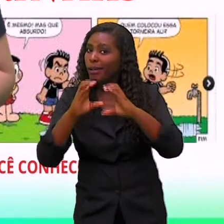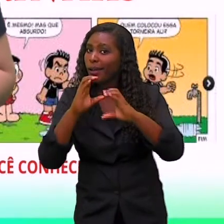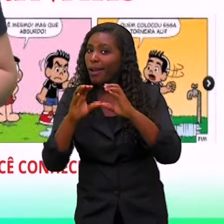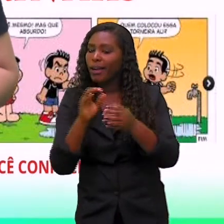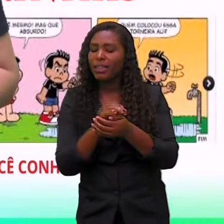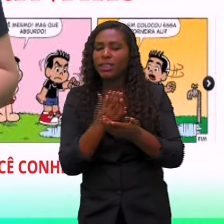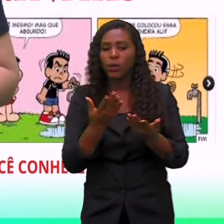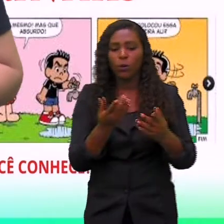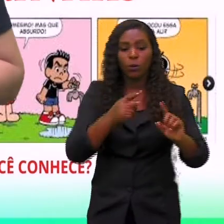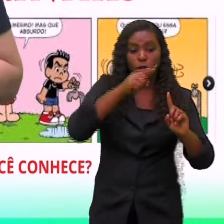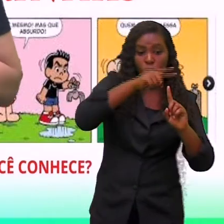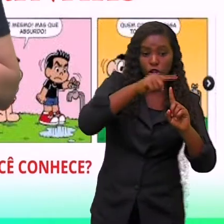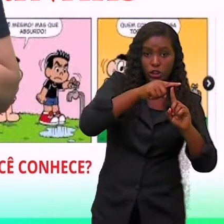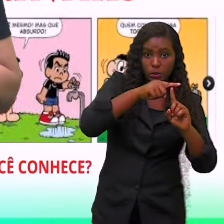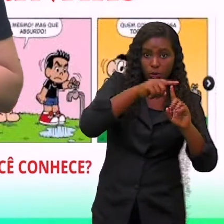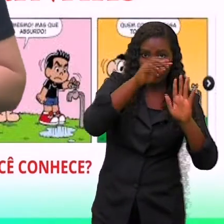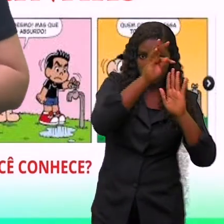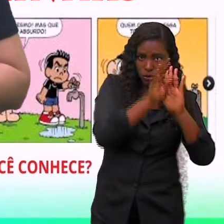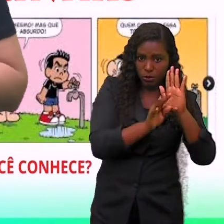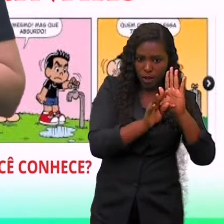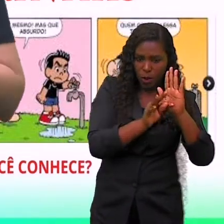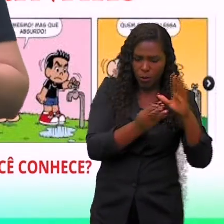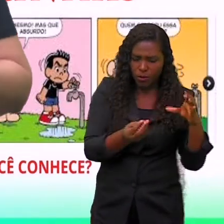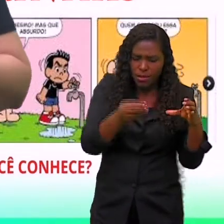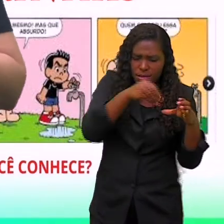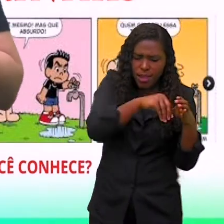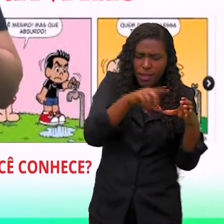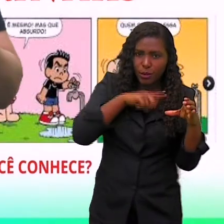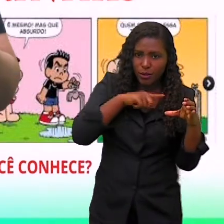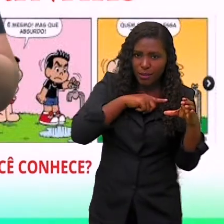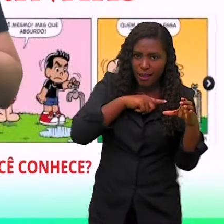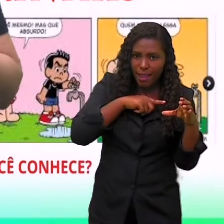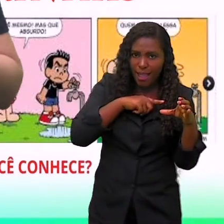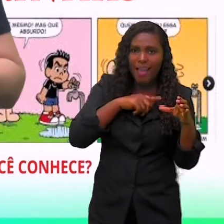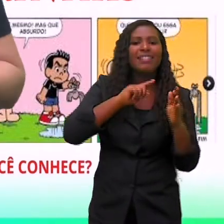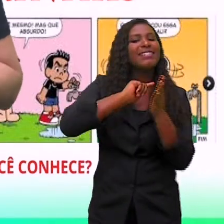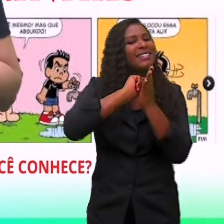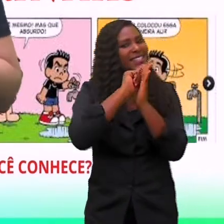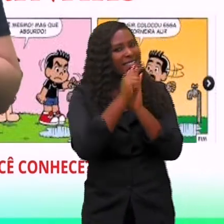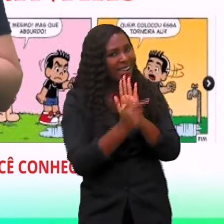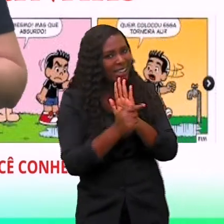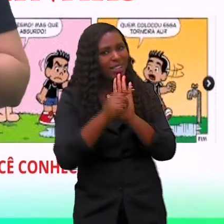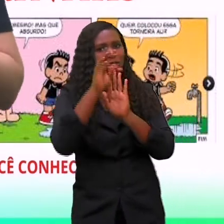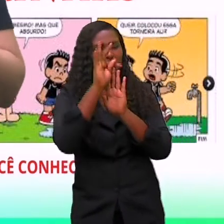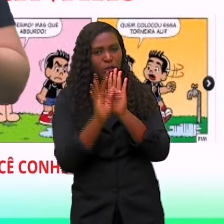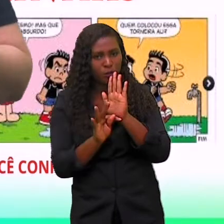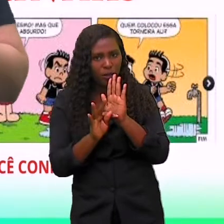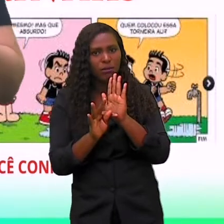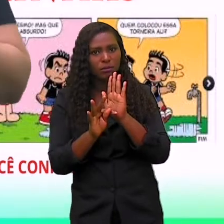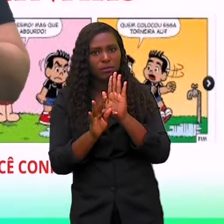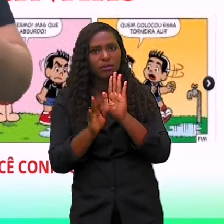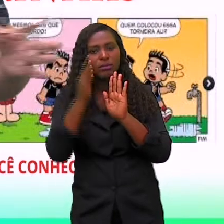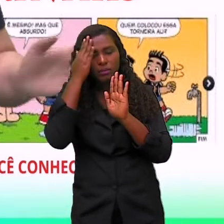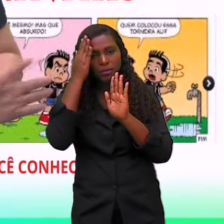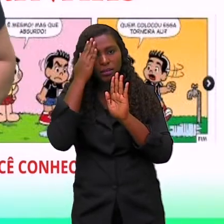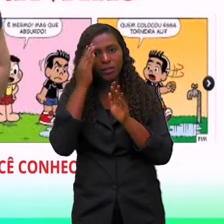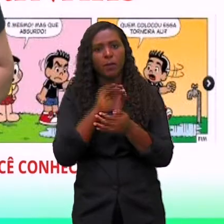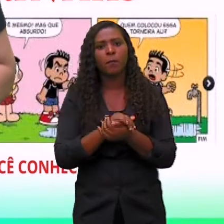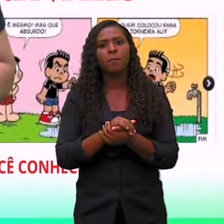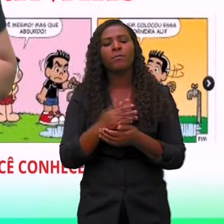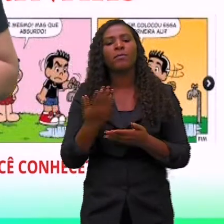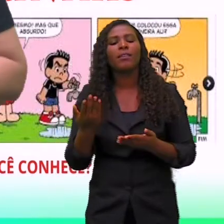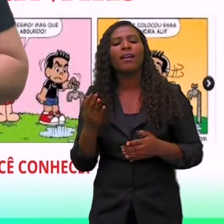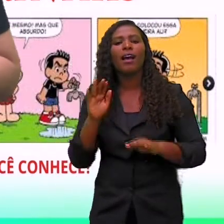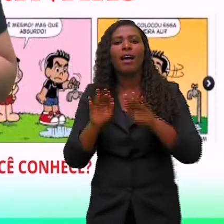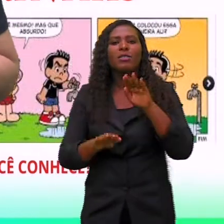textuais. Eles se adaptam aí ao uso que nós falantes e pessoas, né, escrevem e fazem